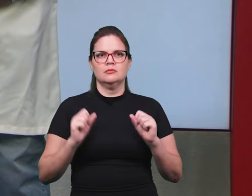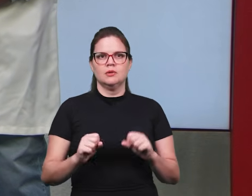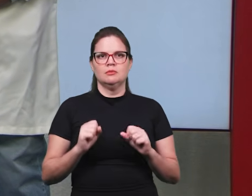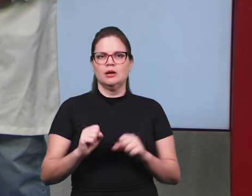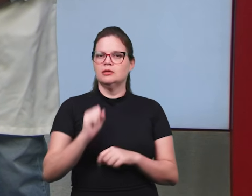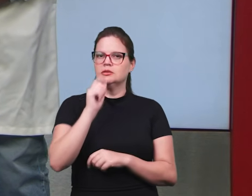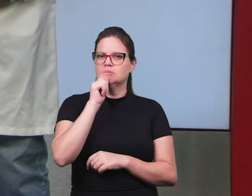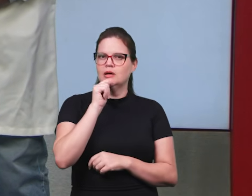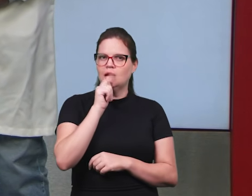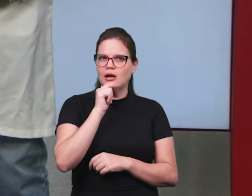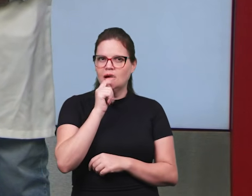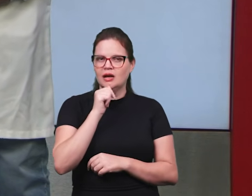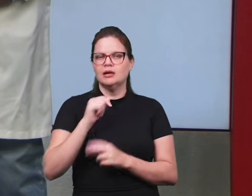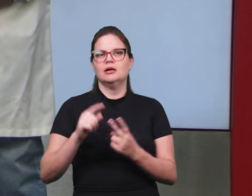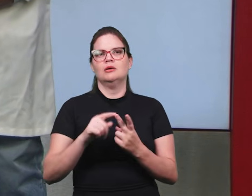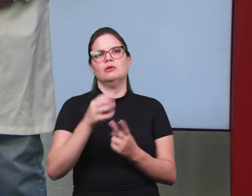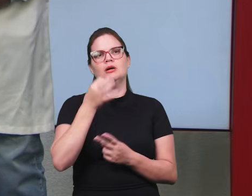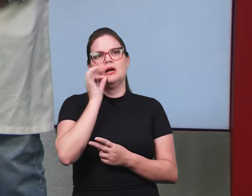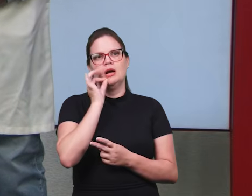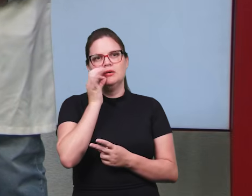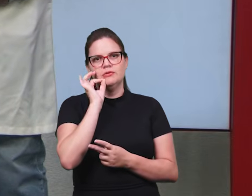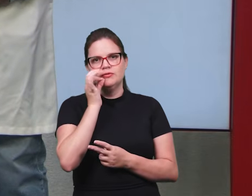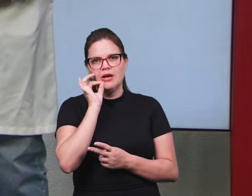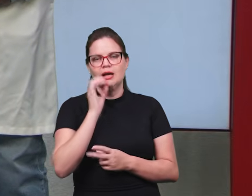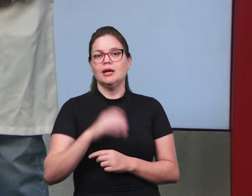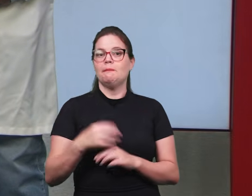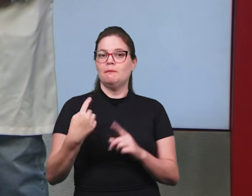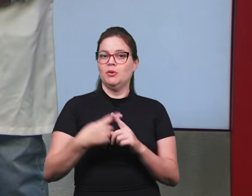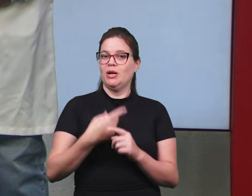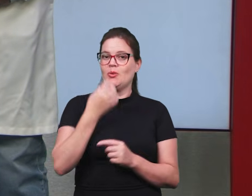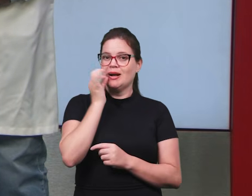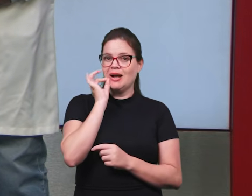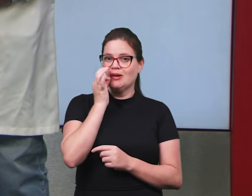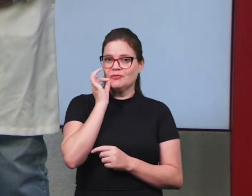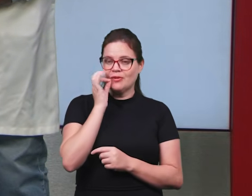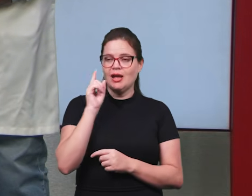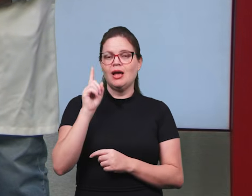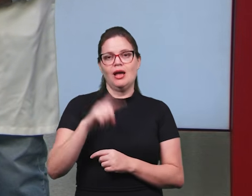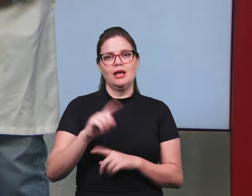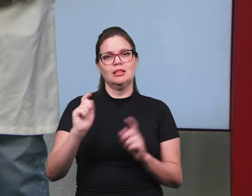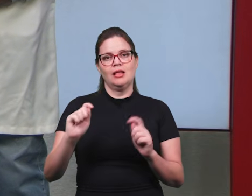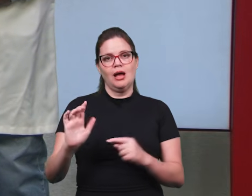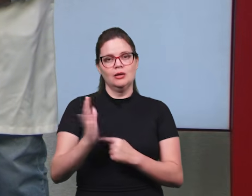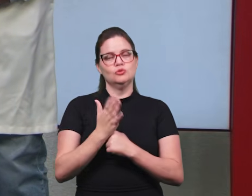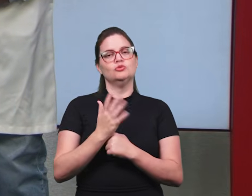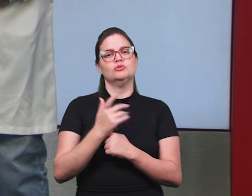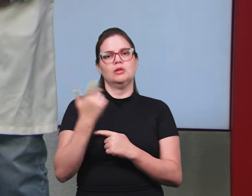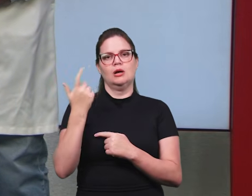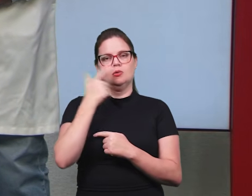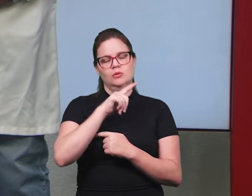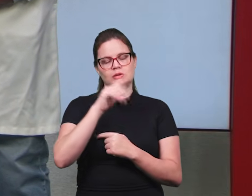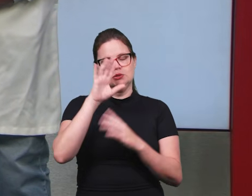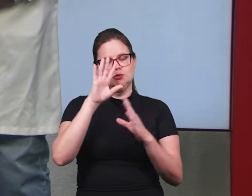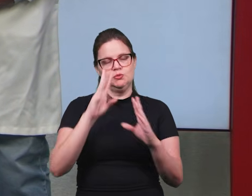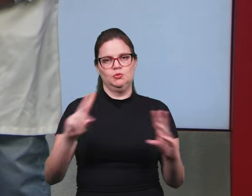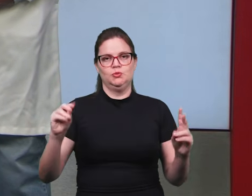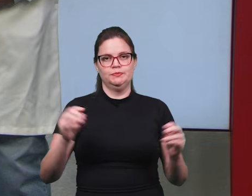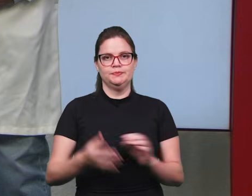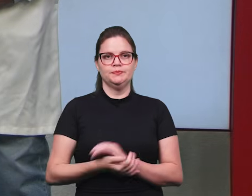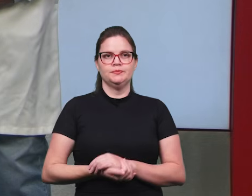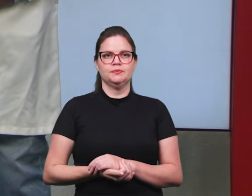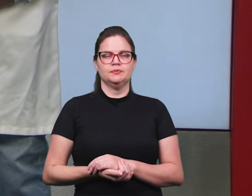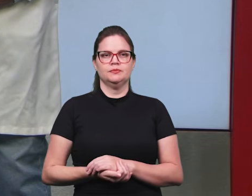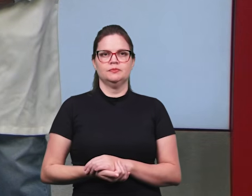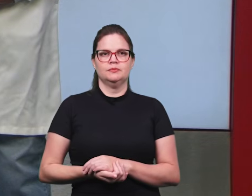bastante café aí, porque isso daí vai melhorando. Até porque a cafeína é um potencial analgésico, né?